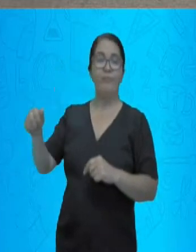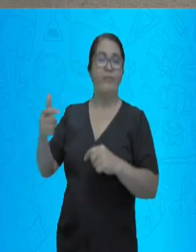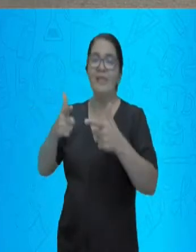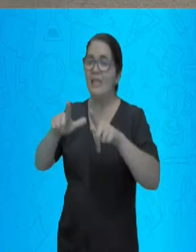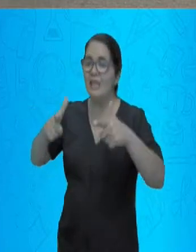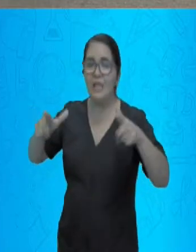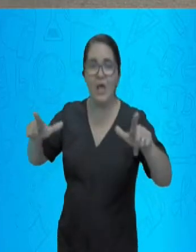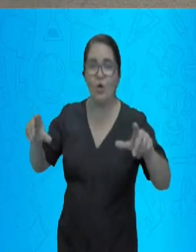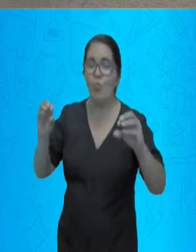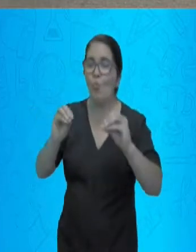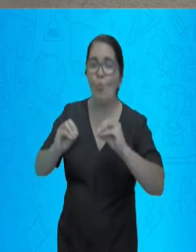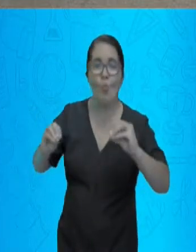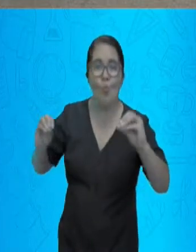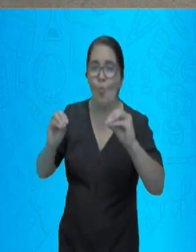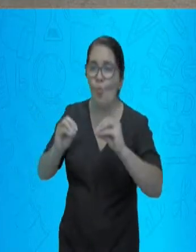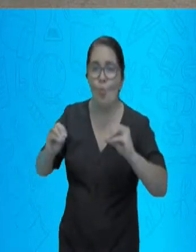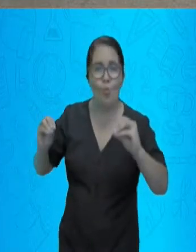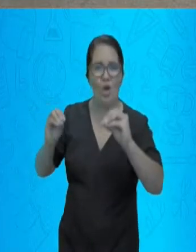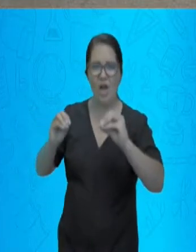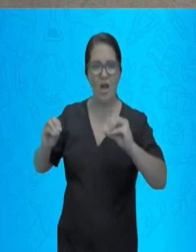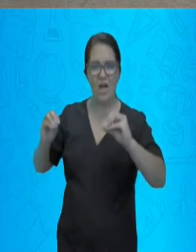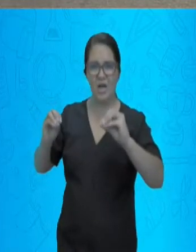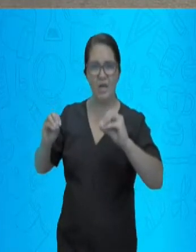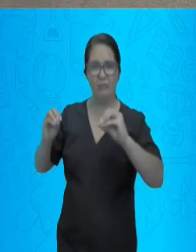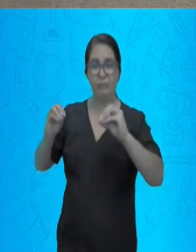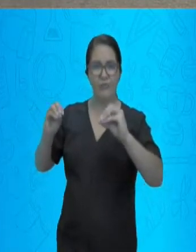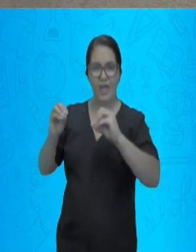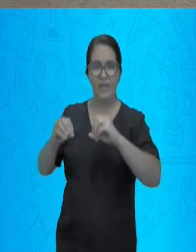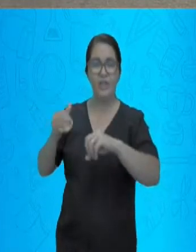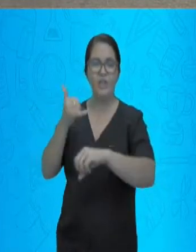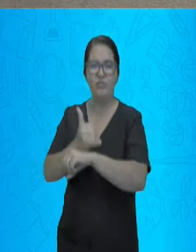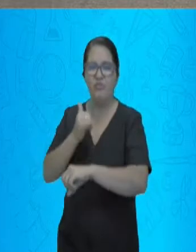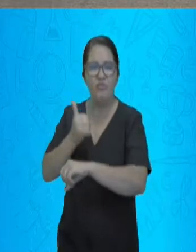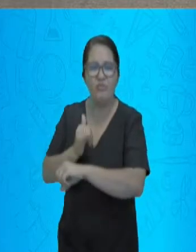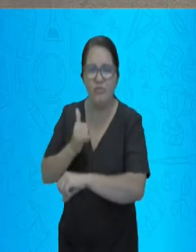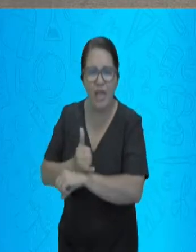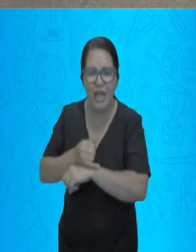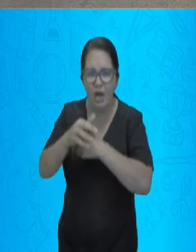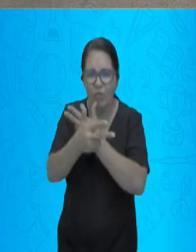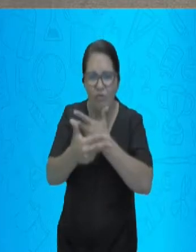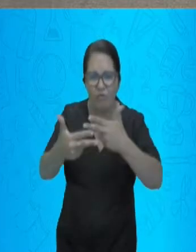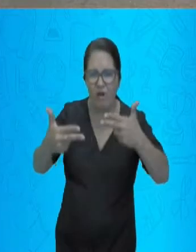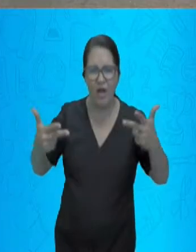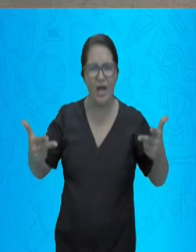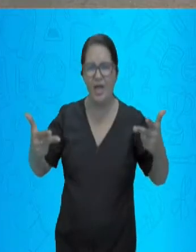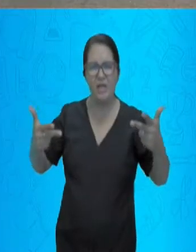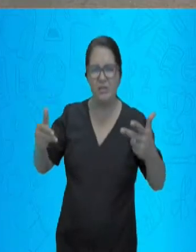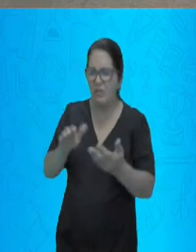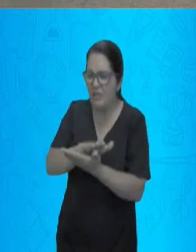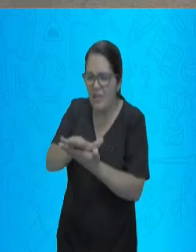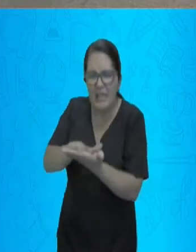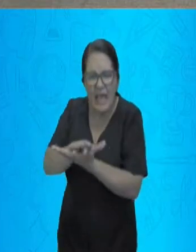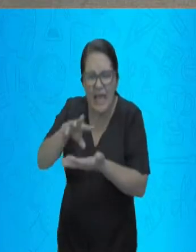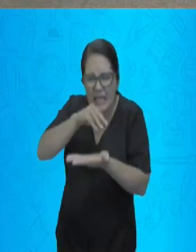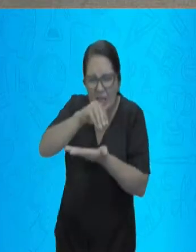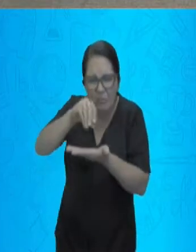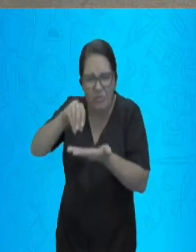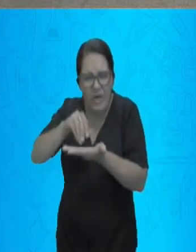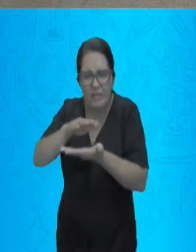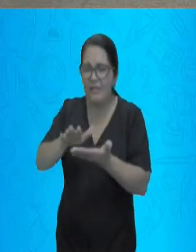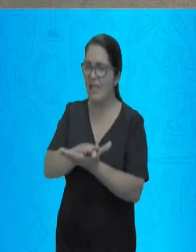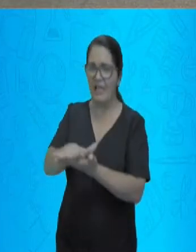água pura, não tem flúor adicionado, não tem sais de magnésio, não tem cloreto.